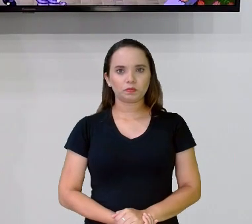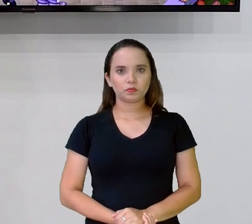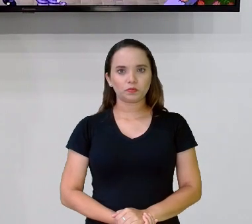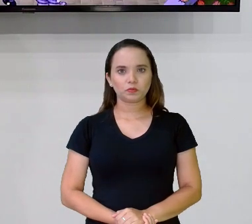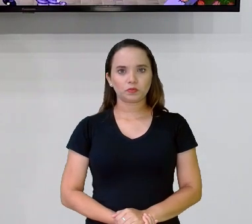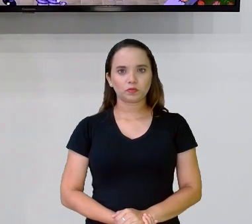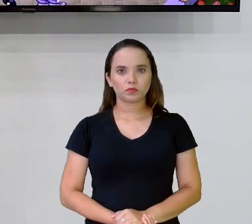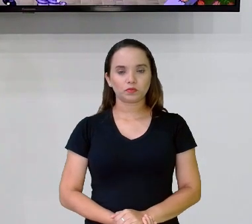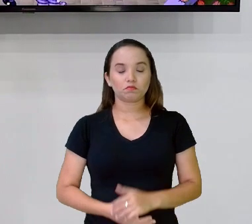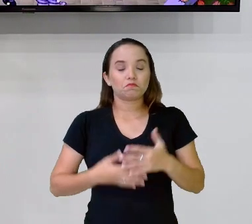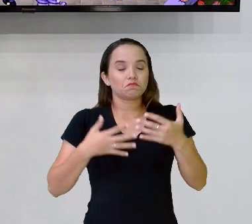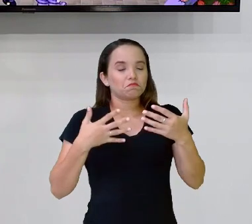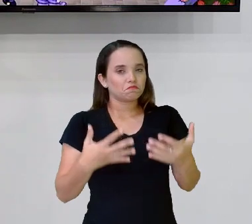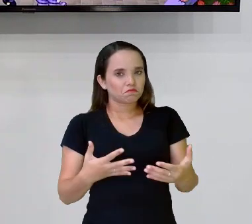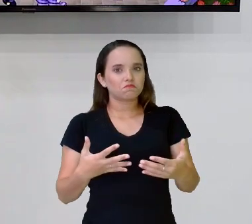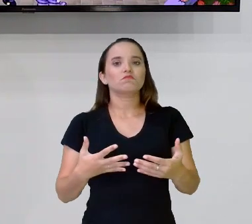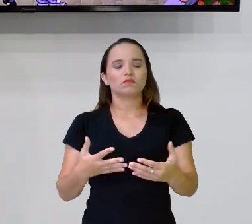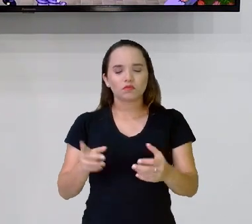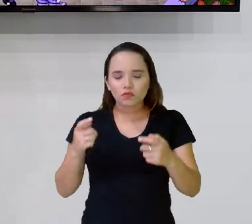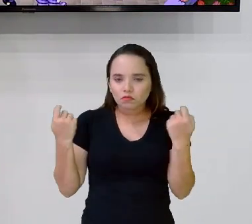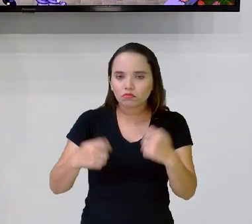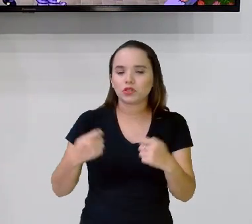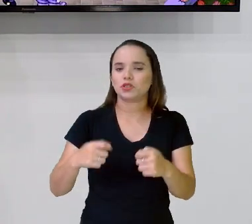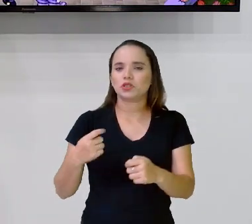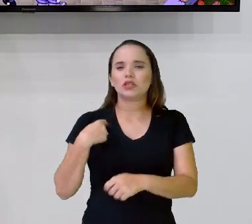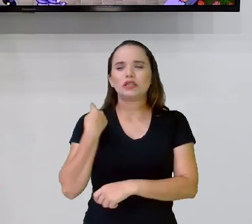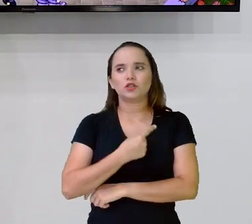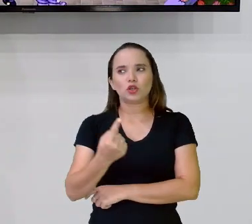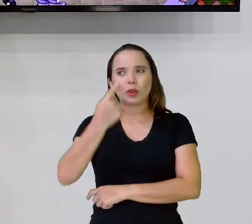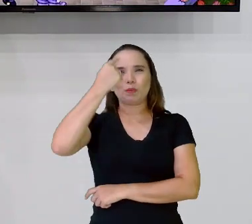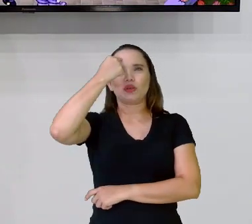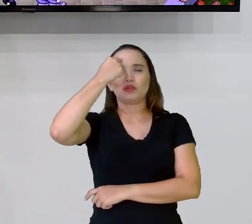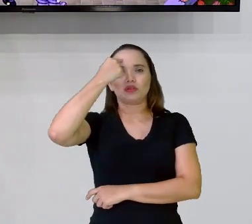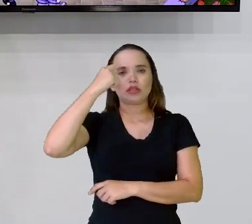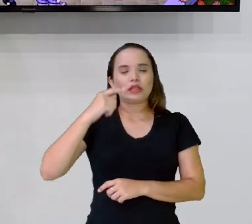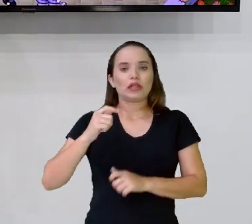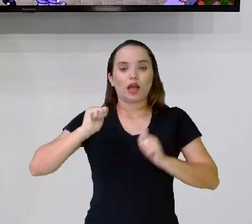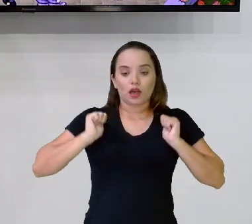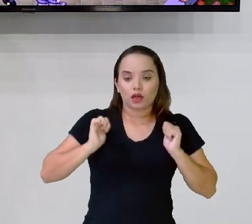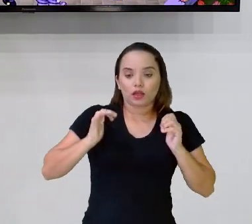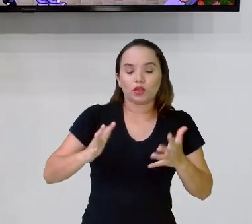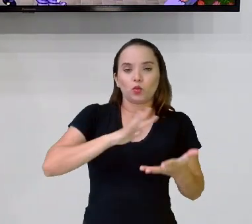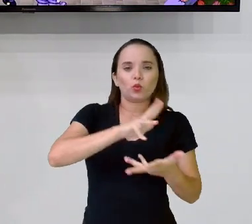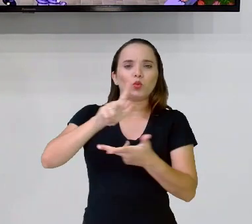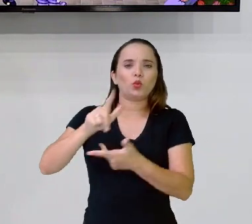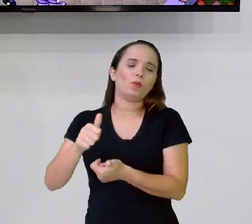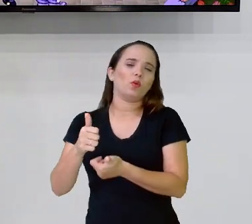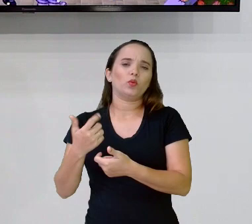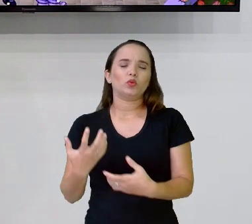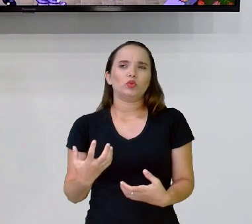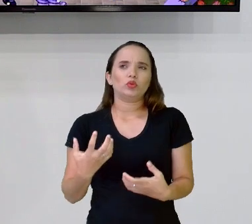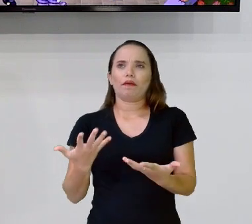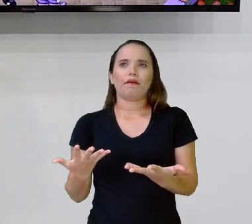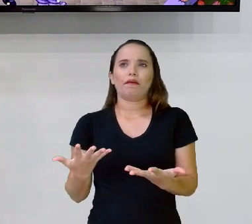Pois é, né, gente? É necessário que a gente possa pensar e agir no mundo, né, de uma